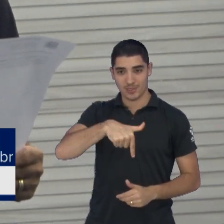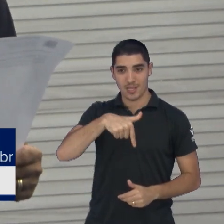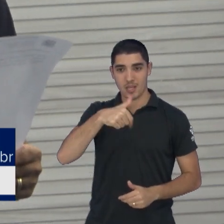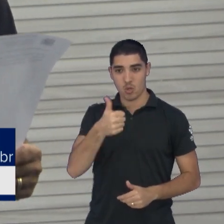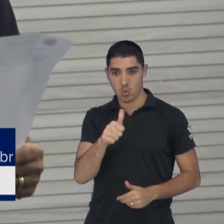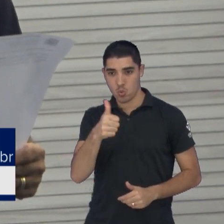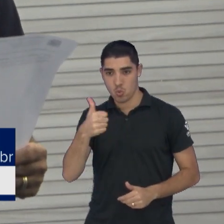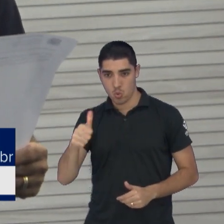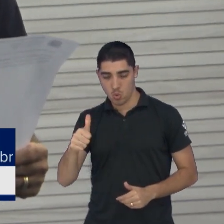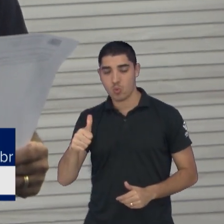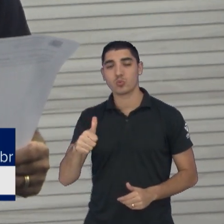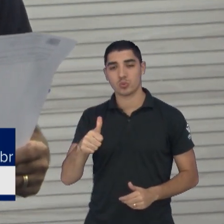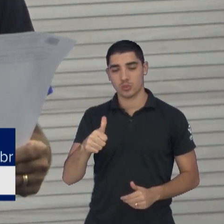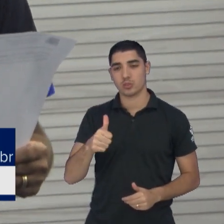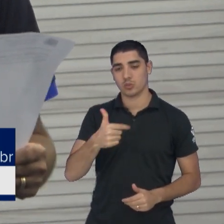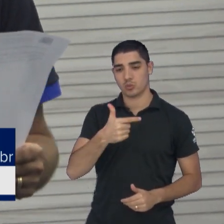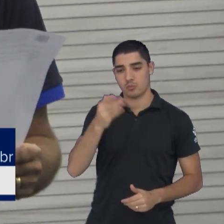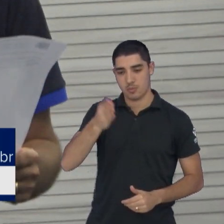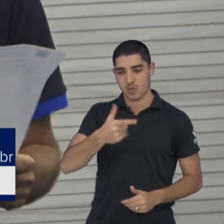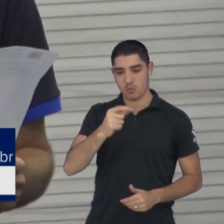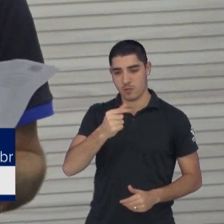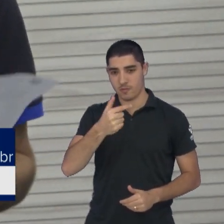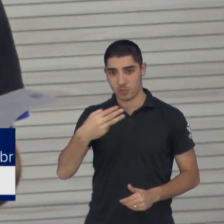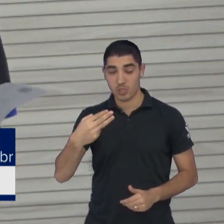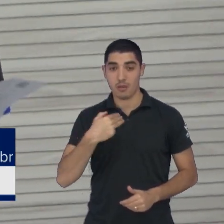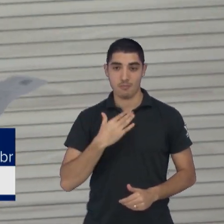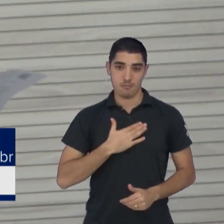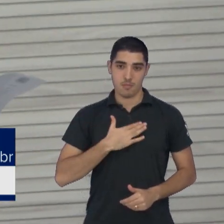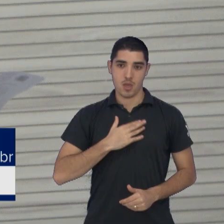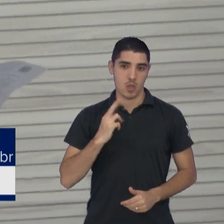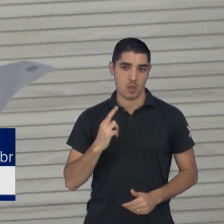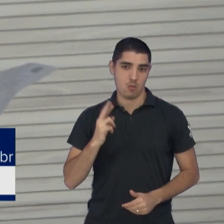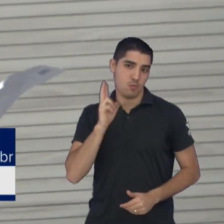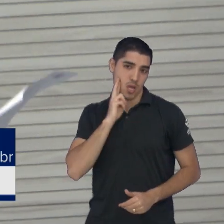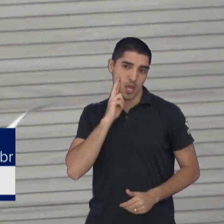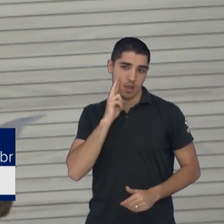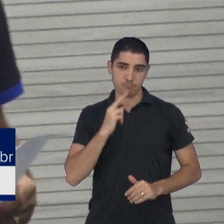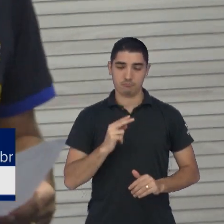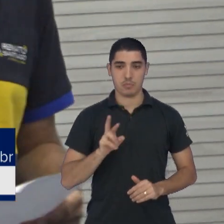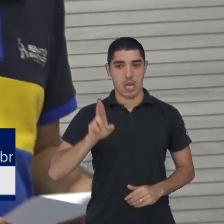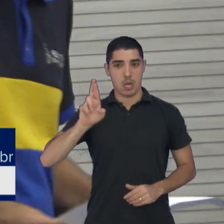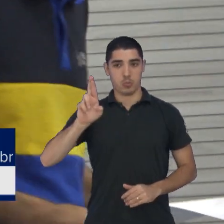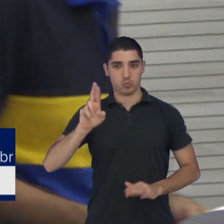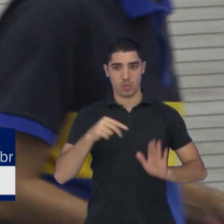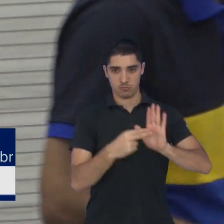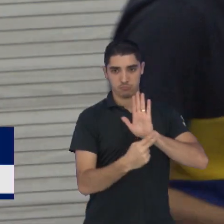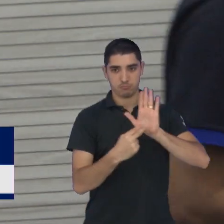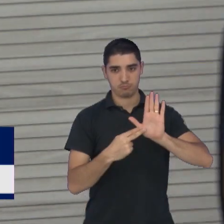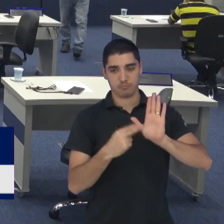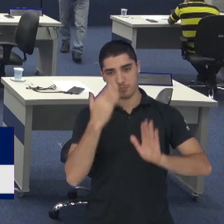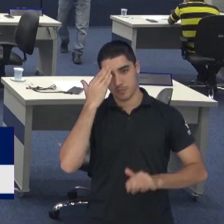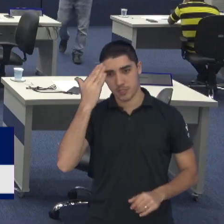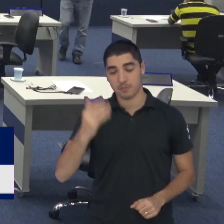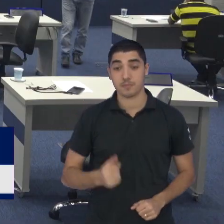12.711 de 2023, de autoria deste vereador. Obrigado, presidente. Em votação, o